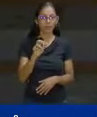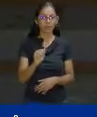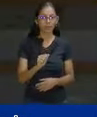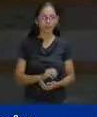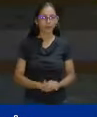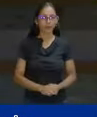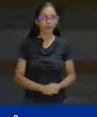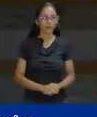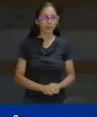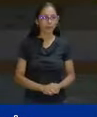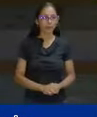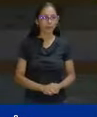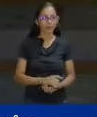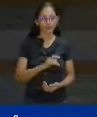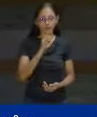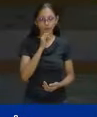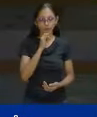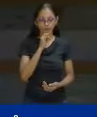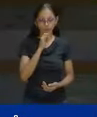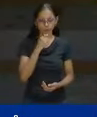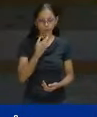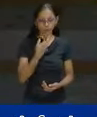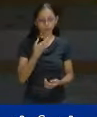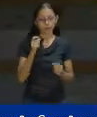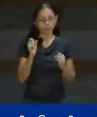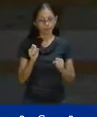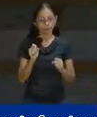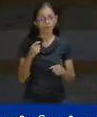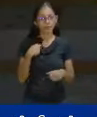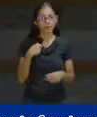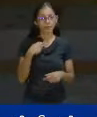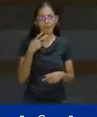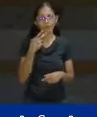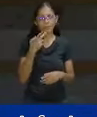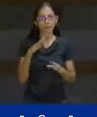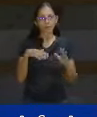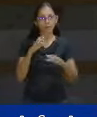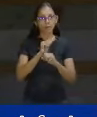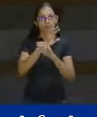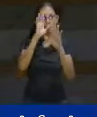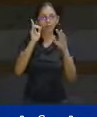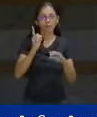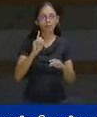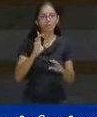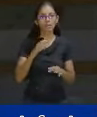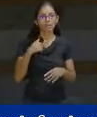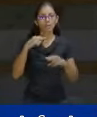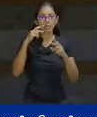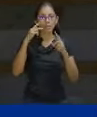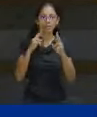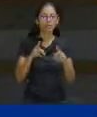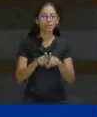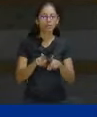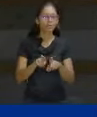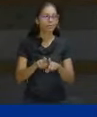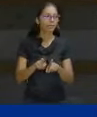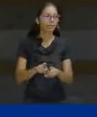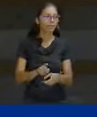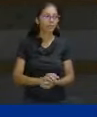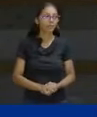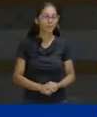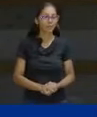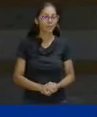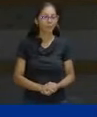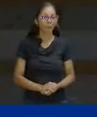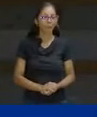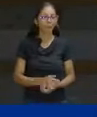com a palavra a procuradora Sara Tereza. Eu tenho também o maior respeito pela autonomia funcional, até porque essa é uma prerrogativa que também é garantida